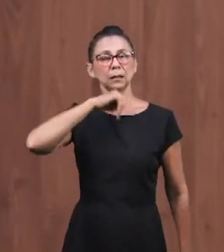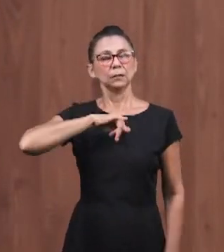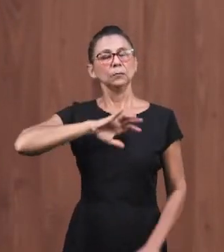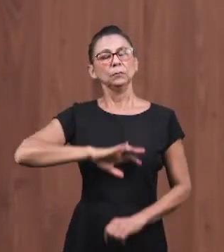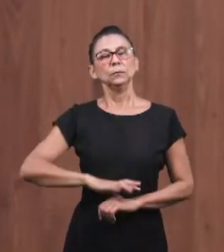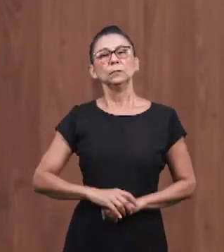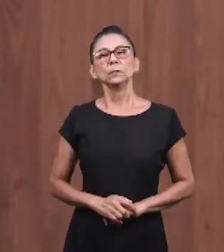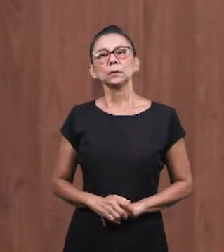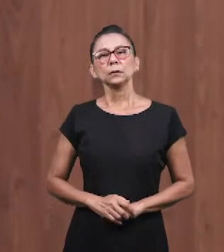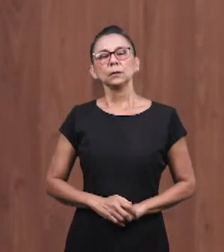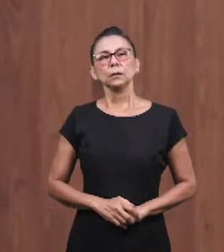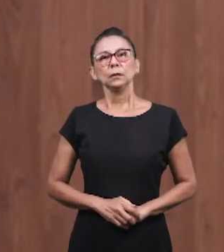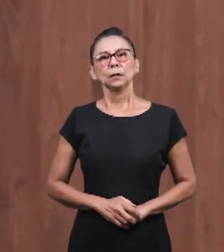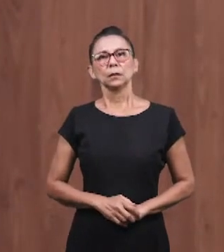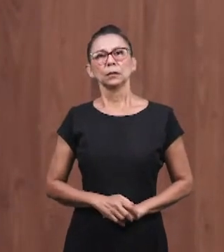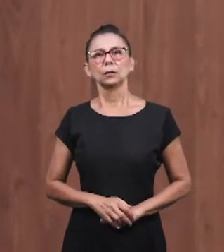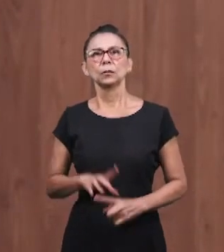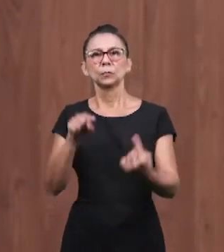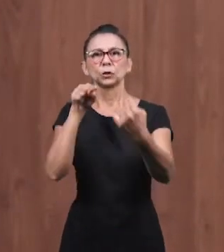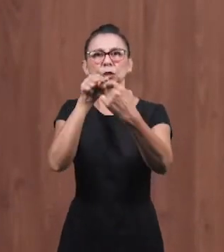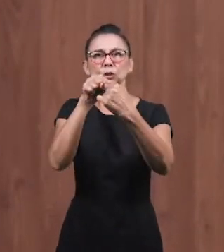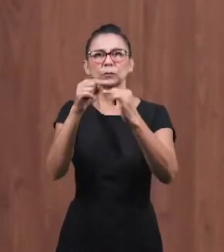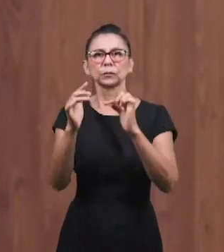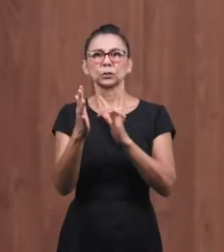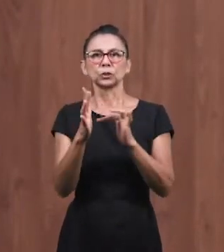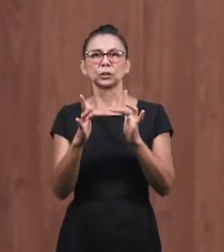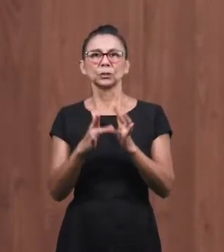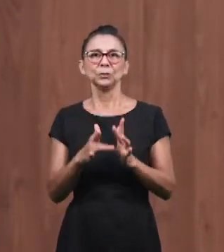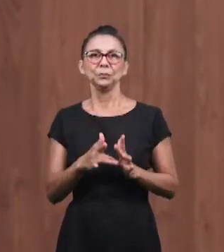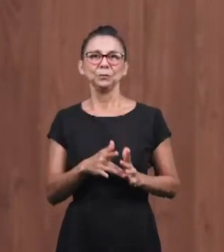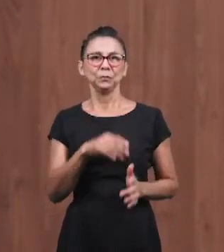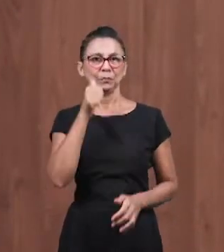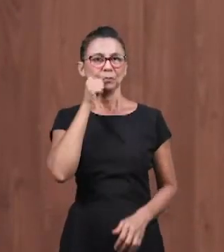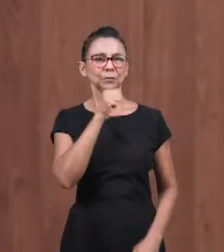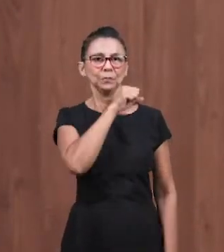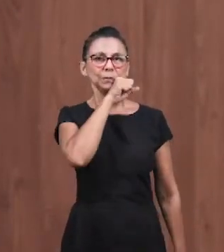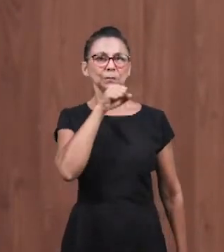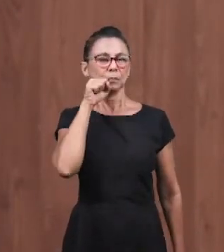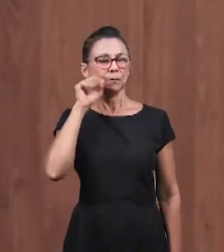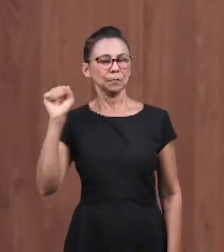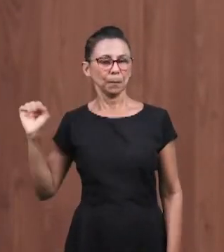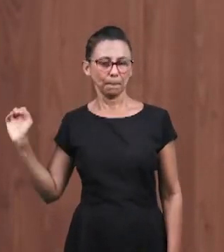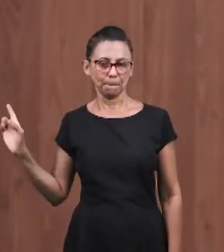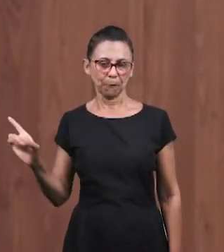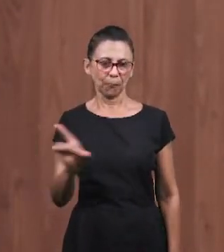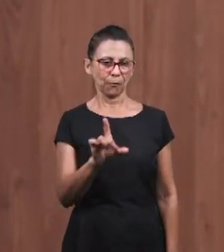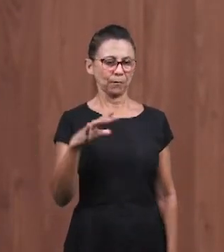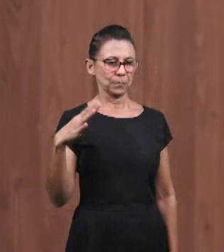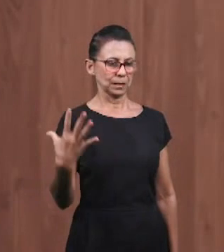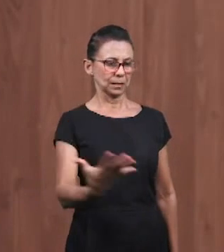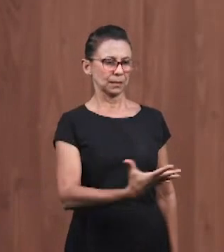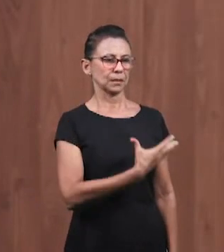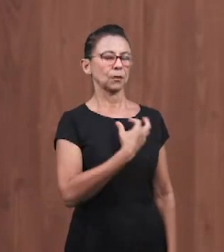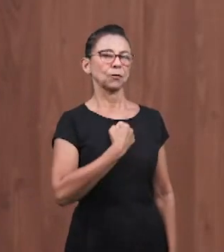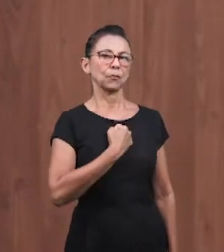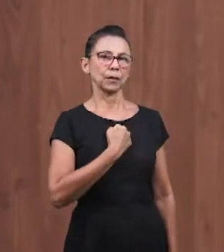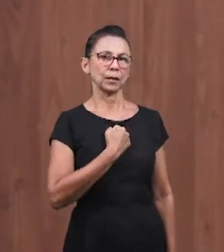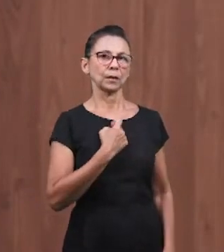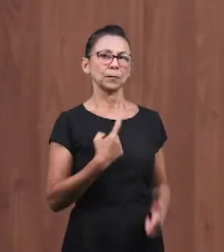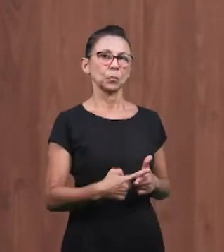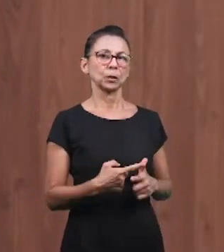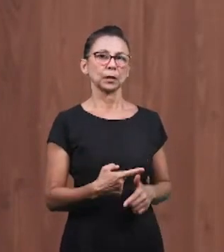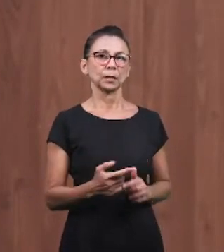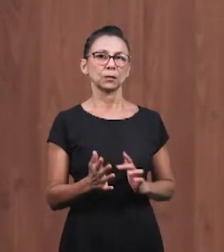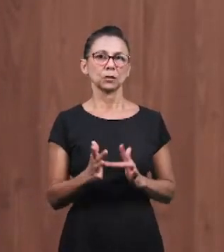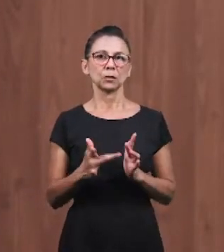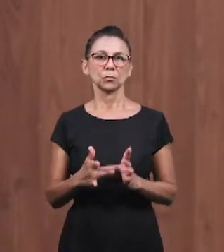de que o alvo ali do Senhor Jesus era alcançar aquela mulher, porque ele tinha água viva para oferecer